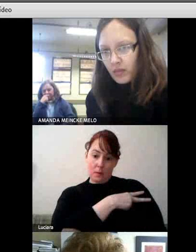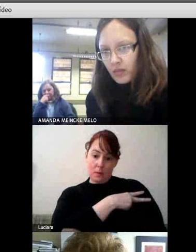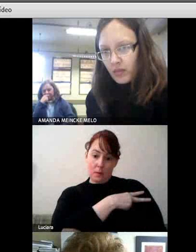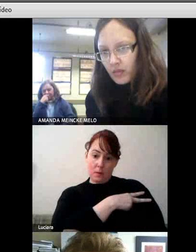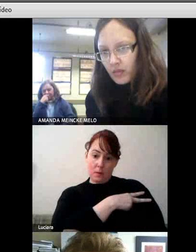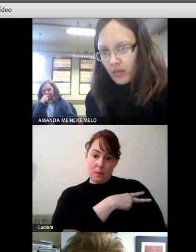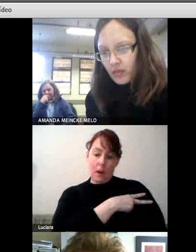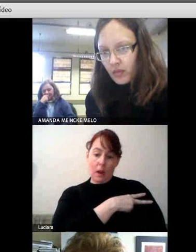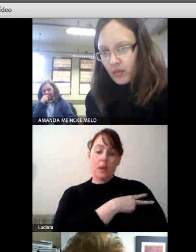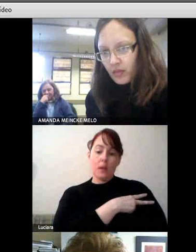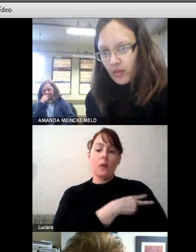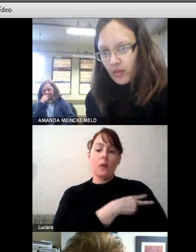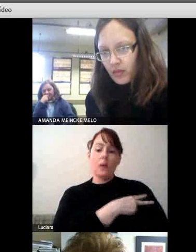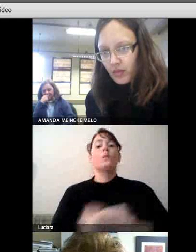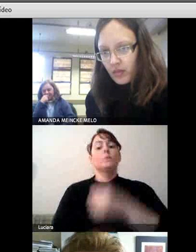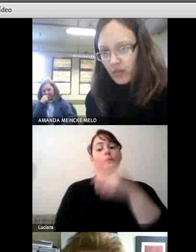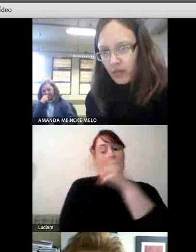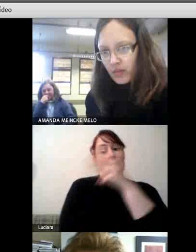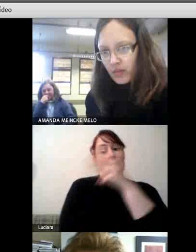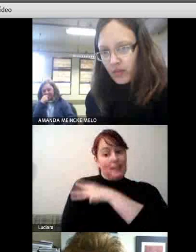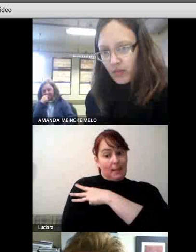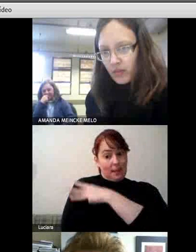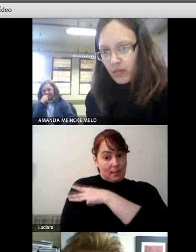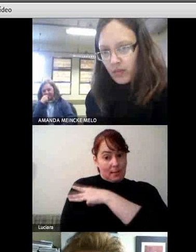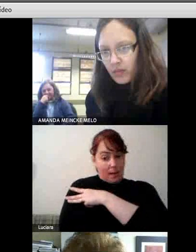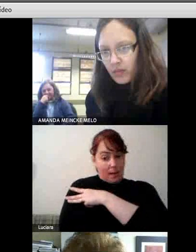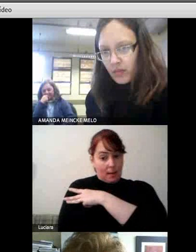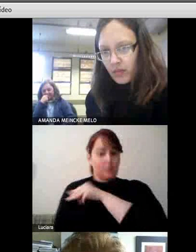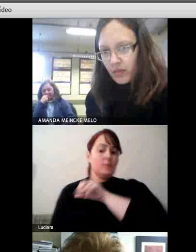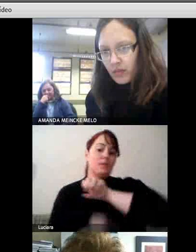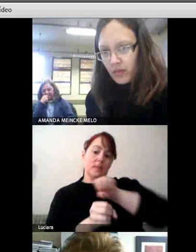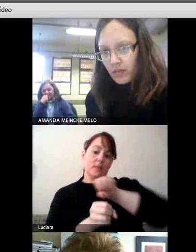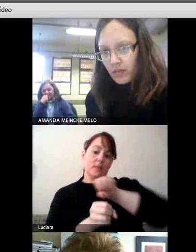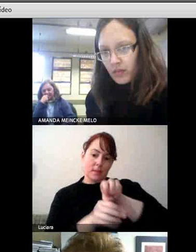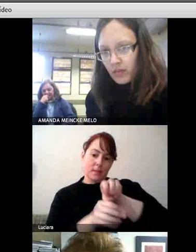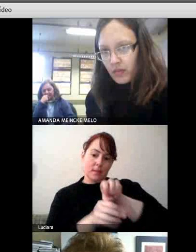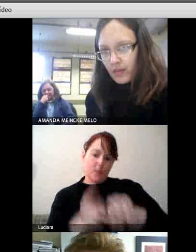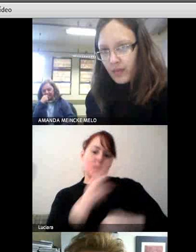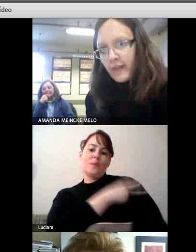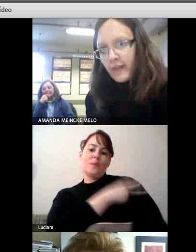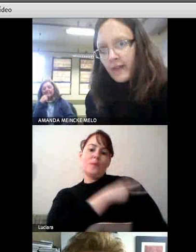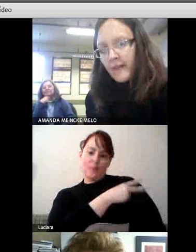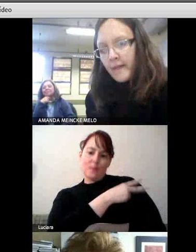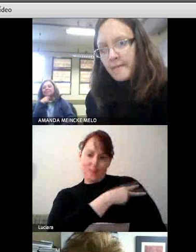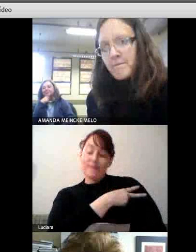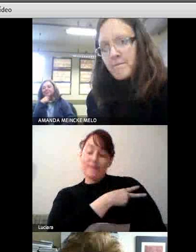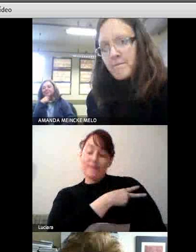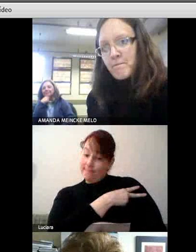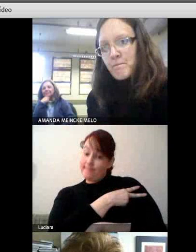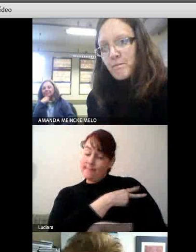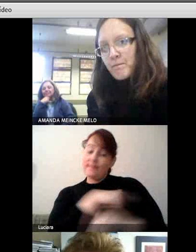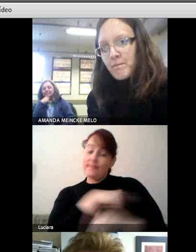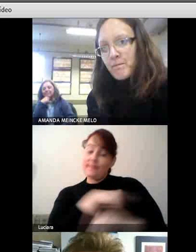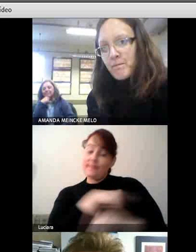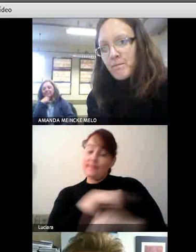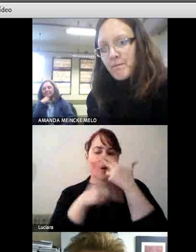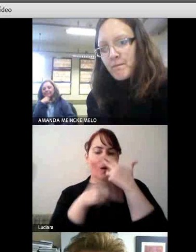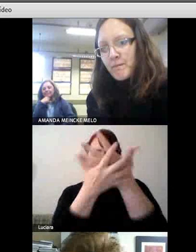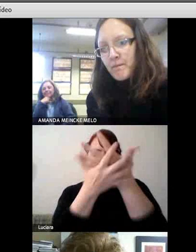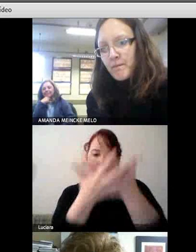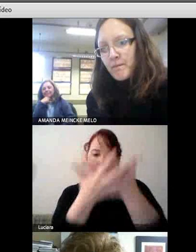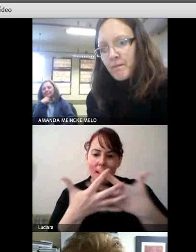quarto ano receberam os laptops. E nós fomos lá para ajudar eles a usar o laptop. Na sala de aula, junto com a professora.